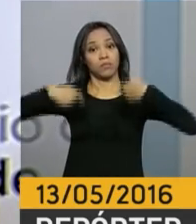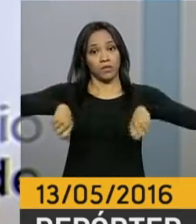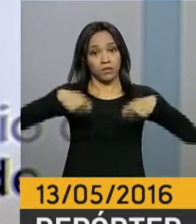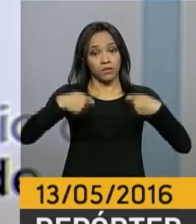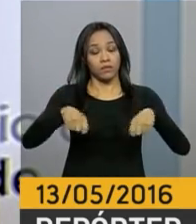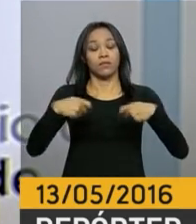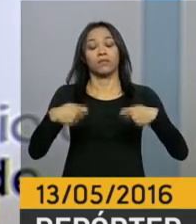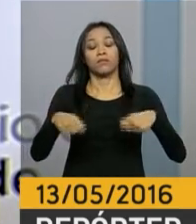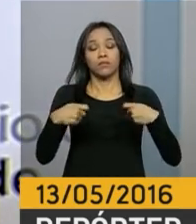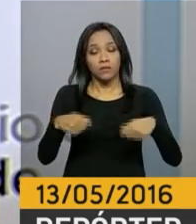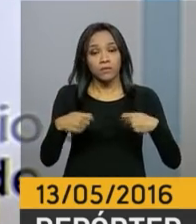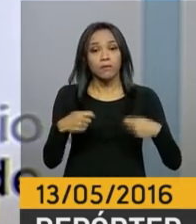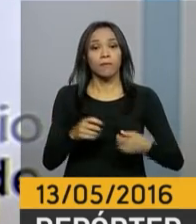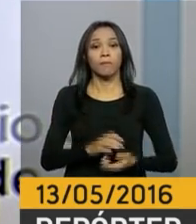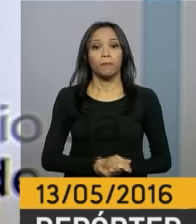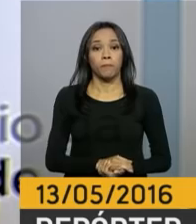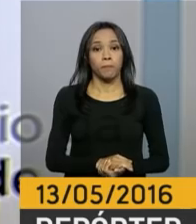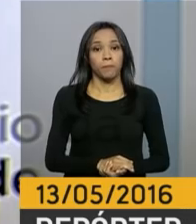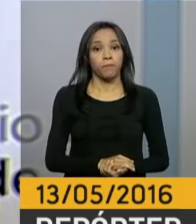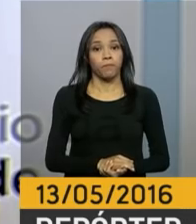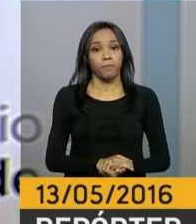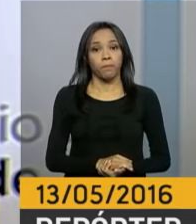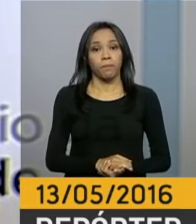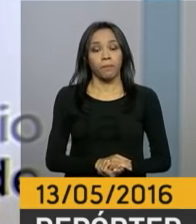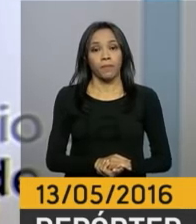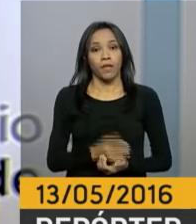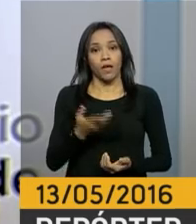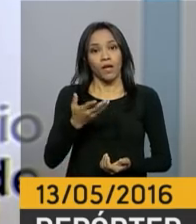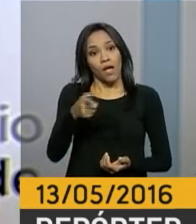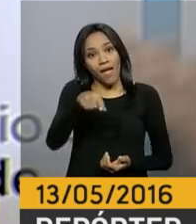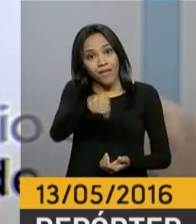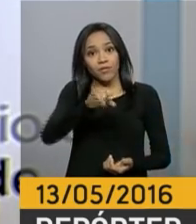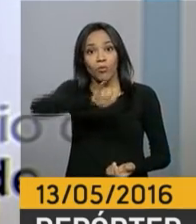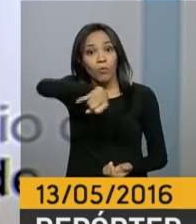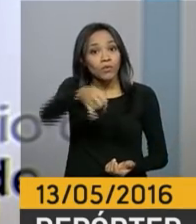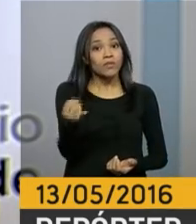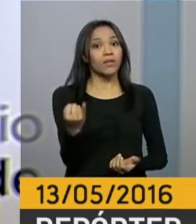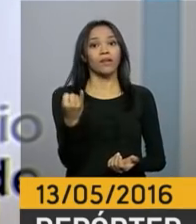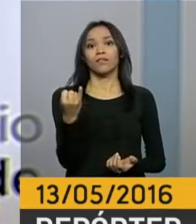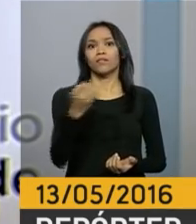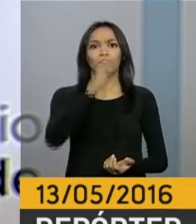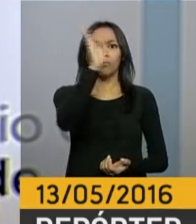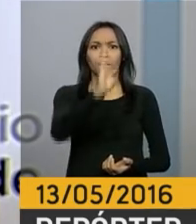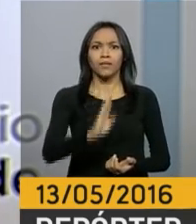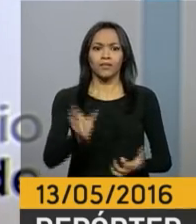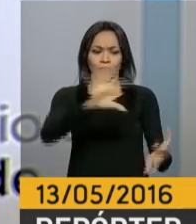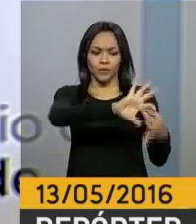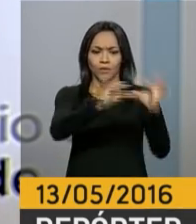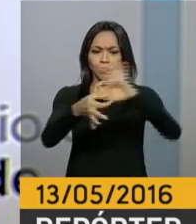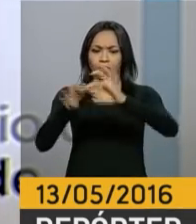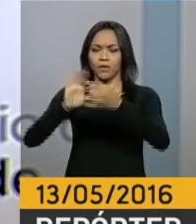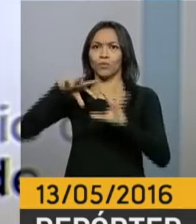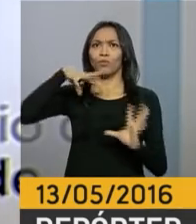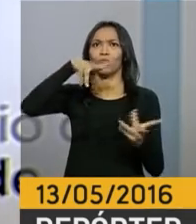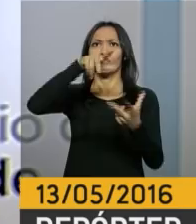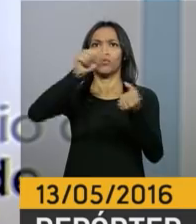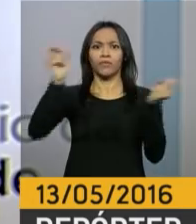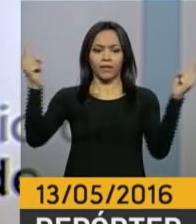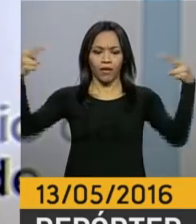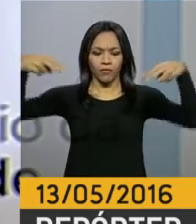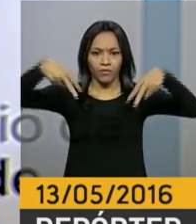eh esta esta oportunidade em que o Brasil estará exposto para todo mundo e para que tudo corra